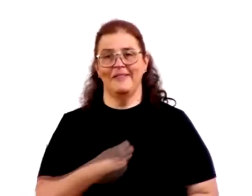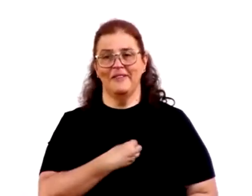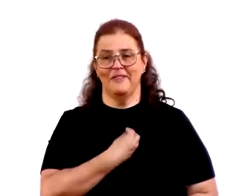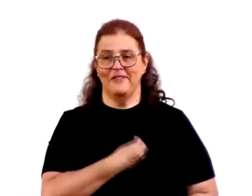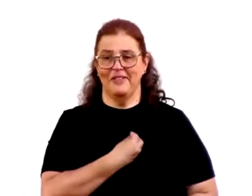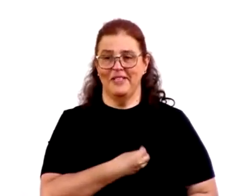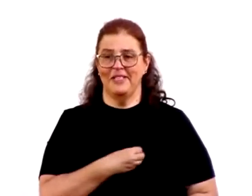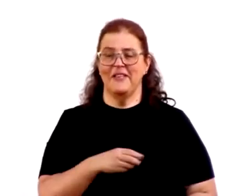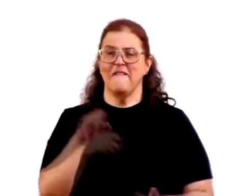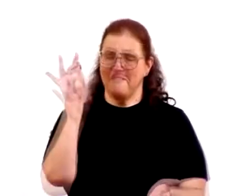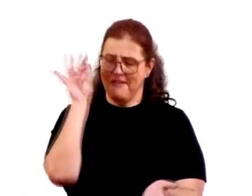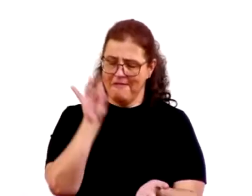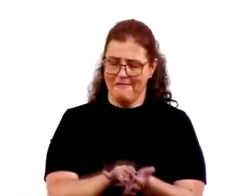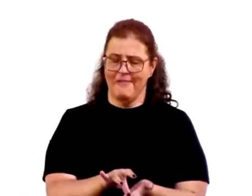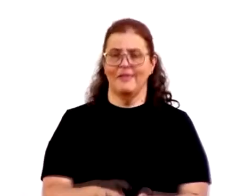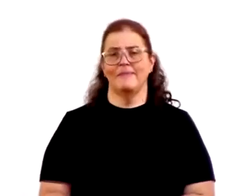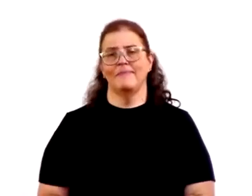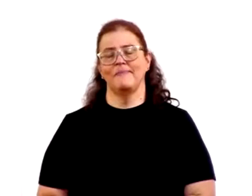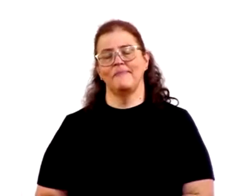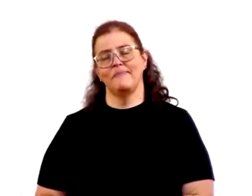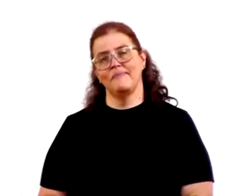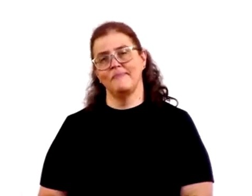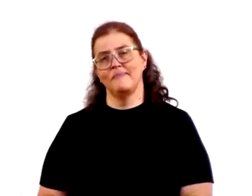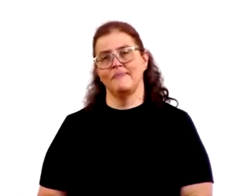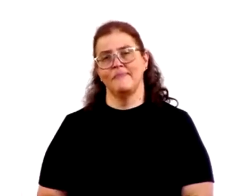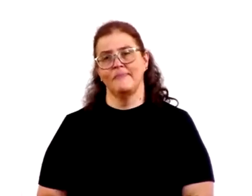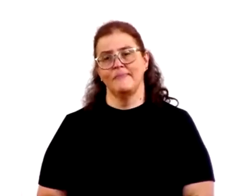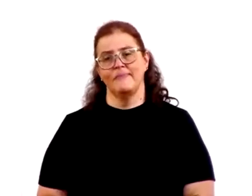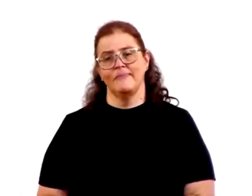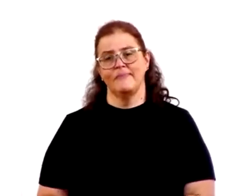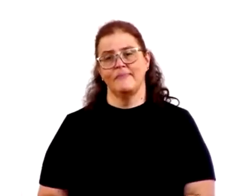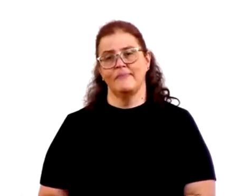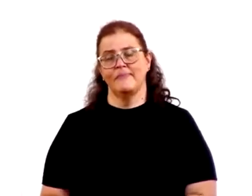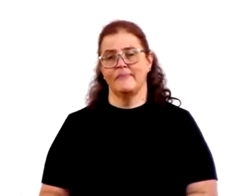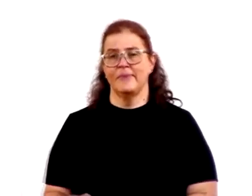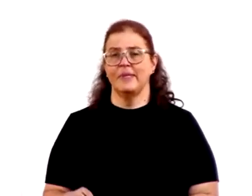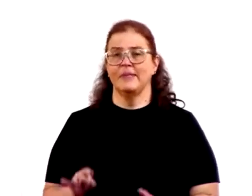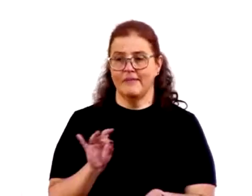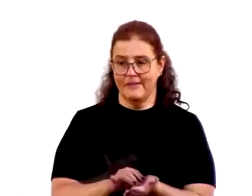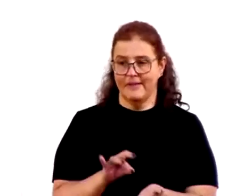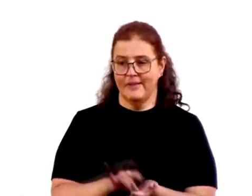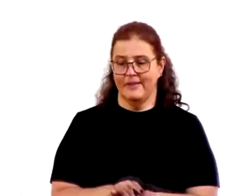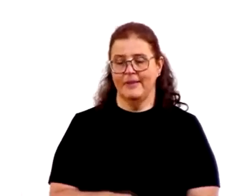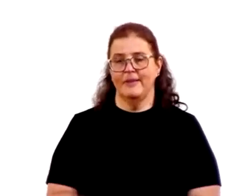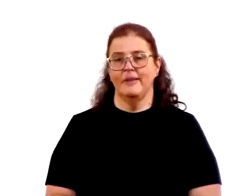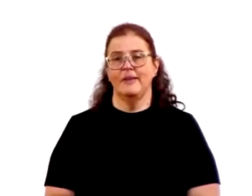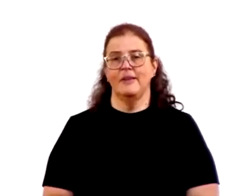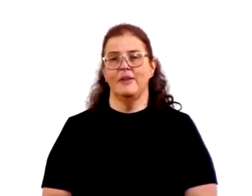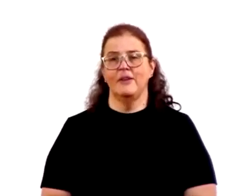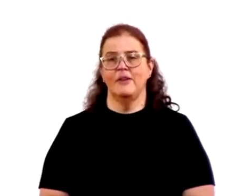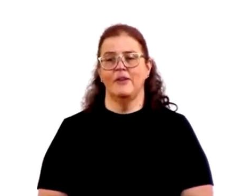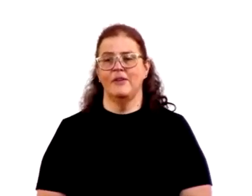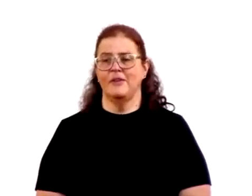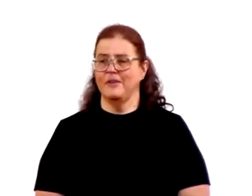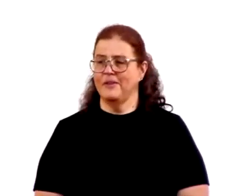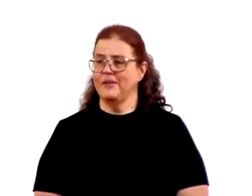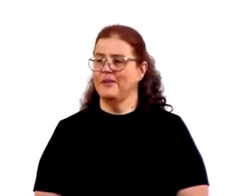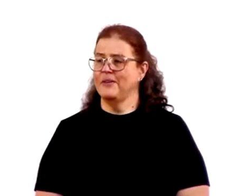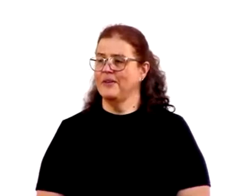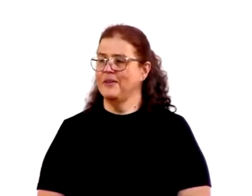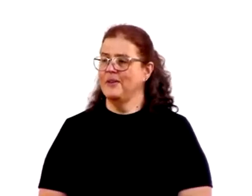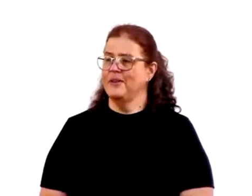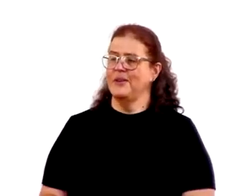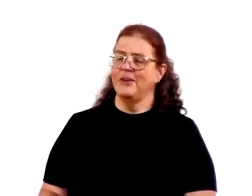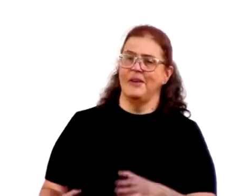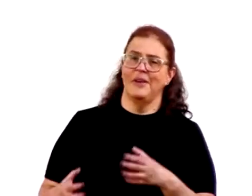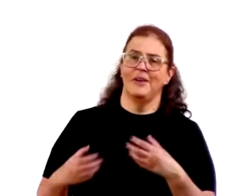isso é verdade. Essa verdade nos incomoda. Claro que nos incomoda. Nós